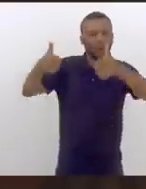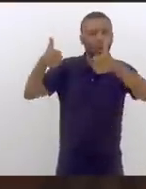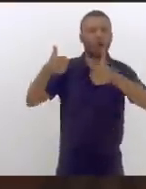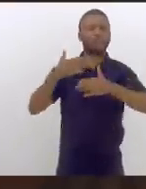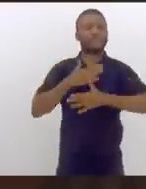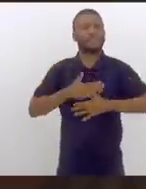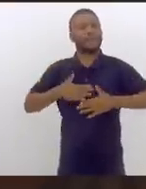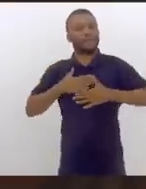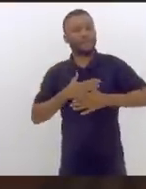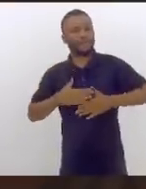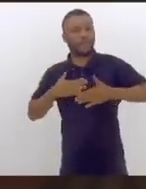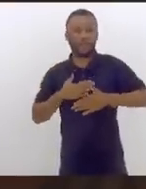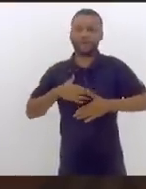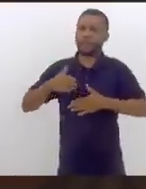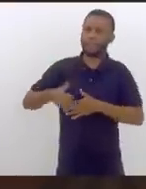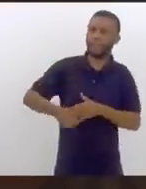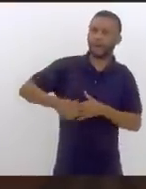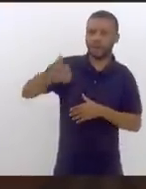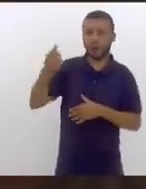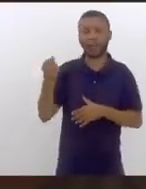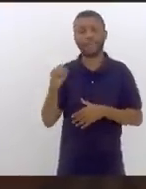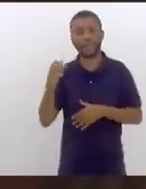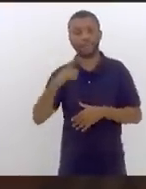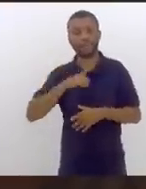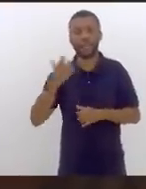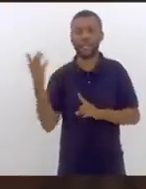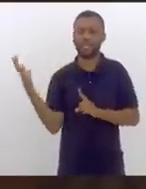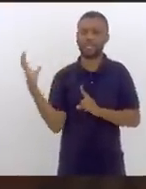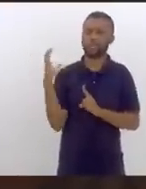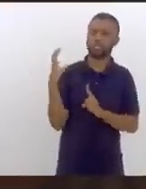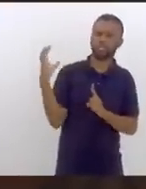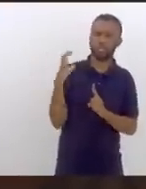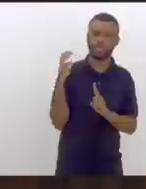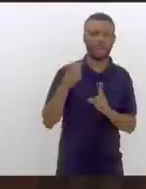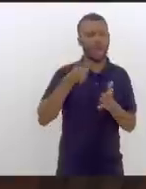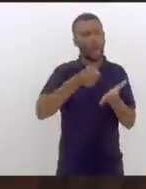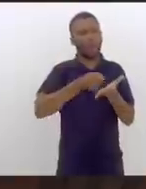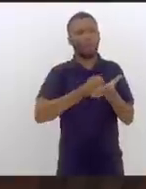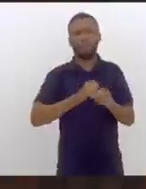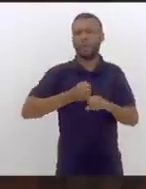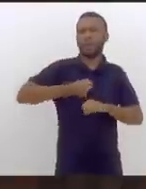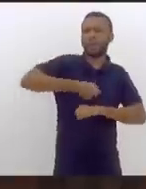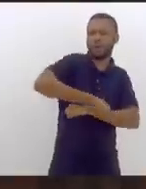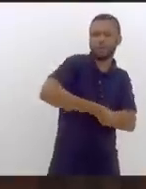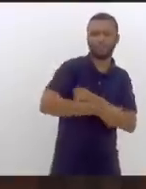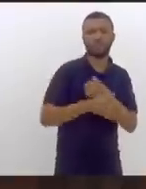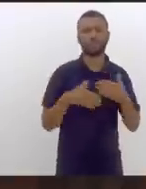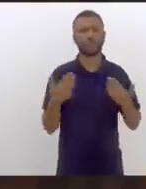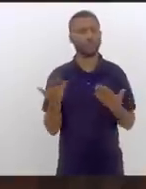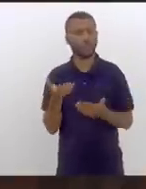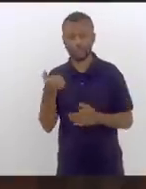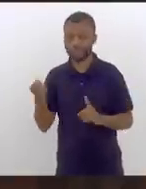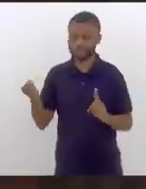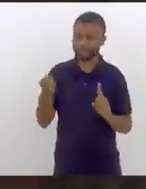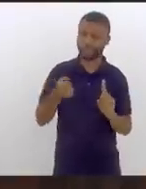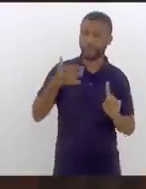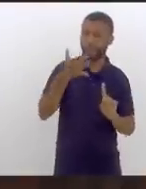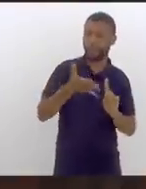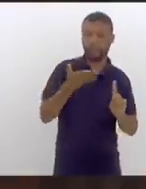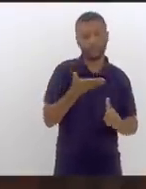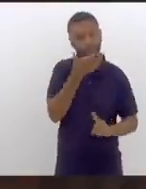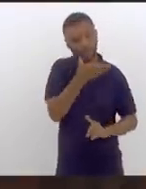satisfatória bem melhor se ele tivesse sobre aquela pressão então eu gostaria que abrir primeira palavra ao Senhor